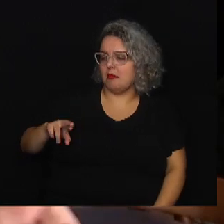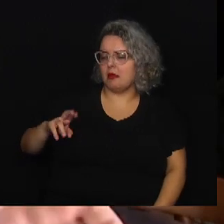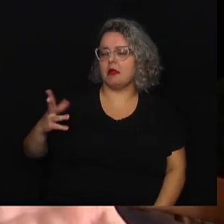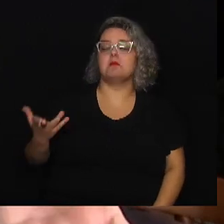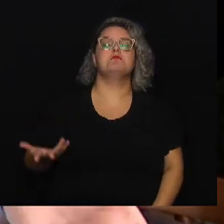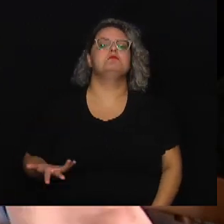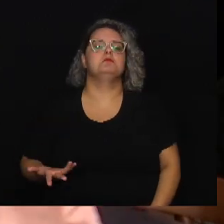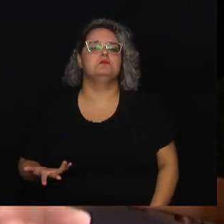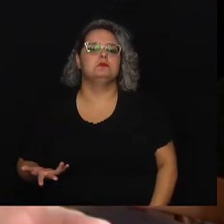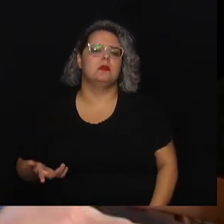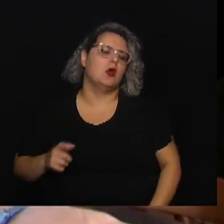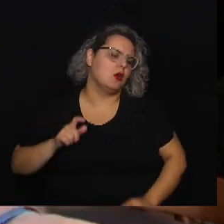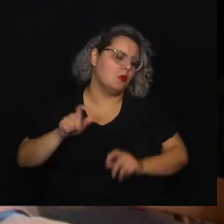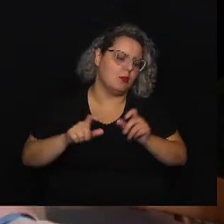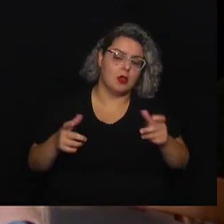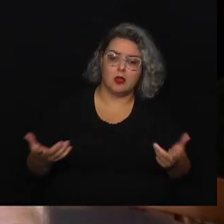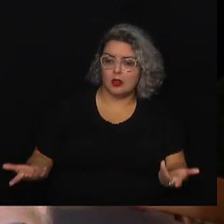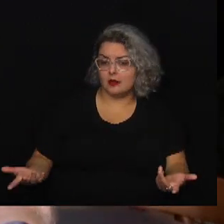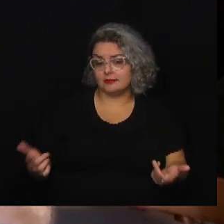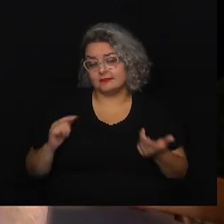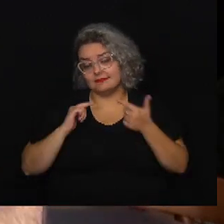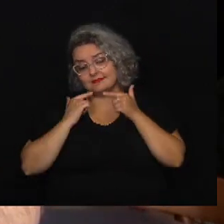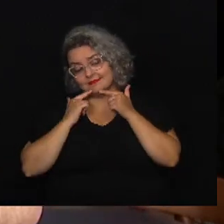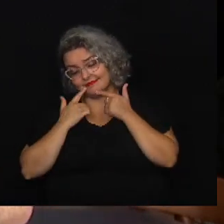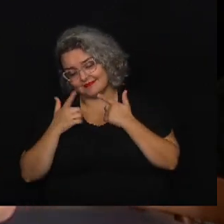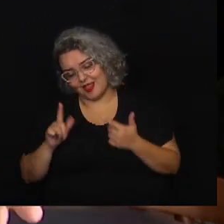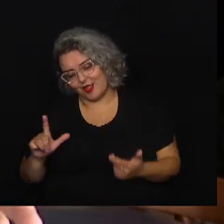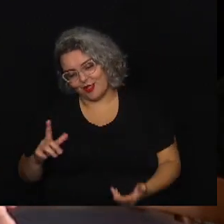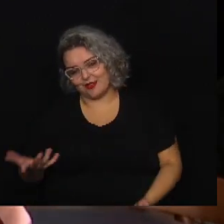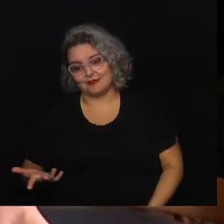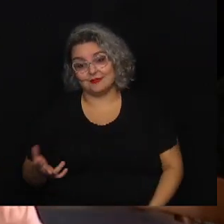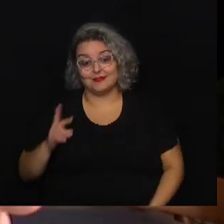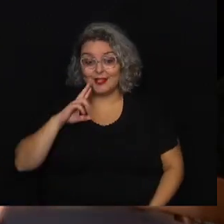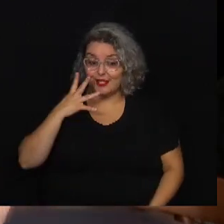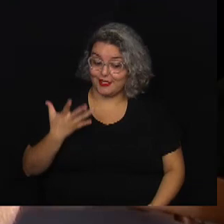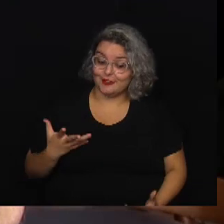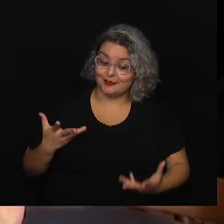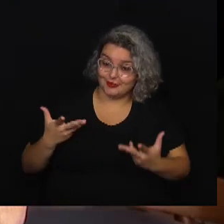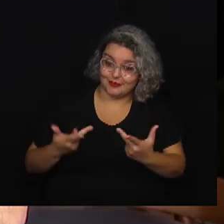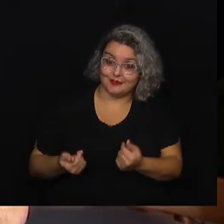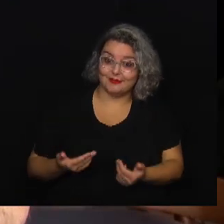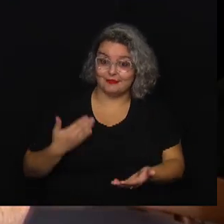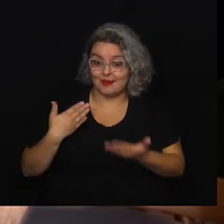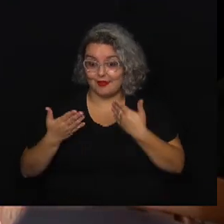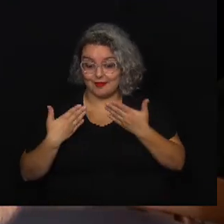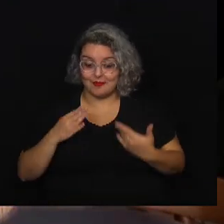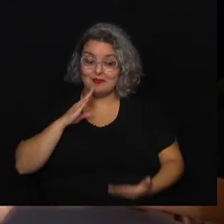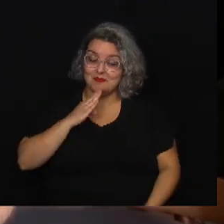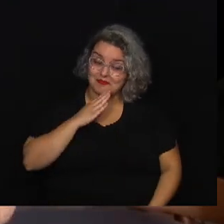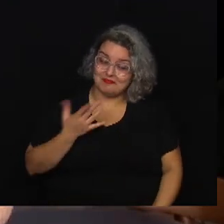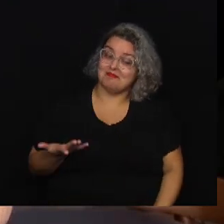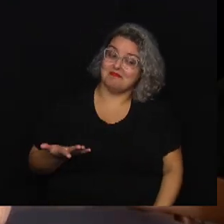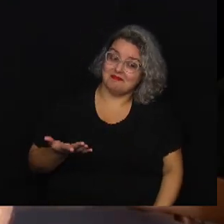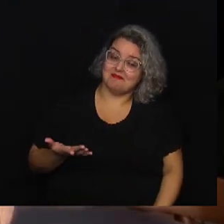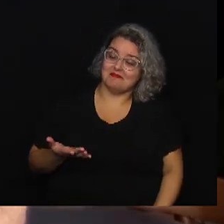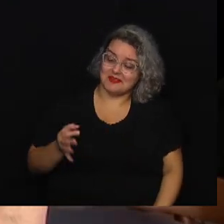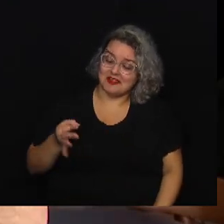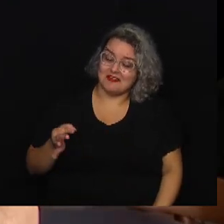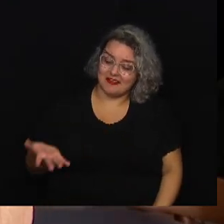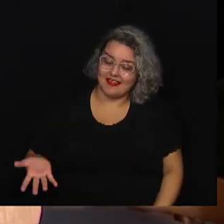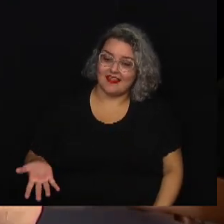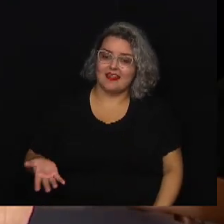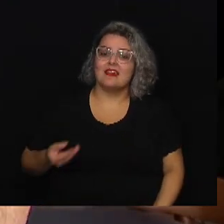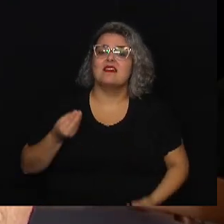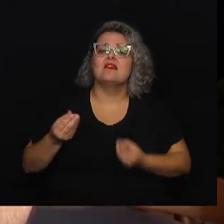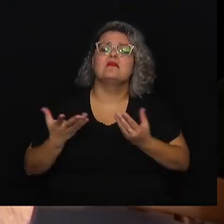E aí o pessoal, na gozação, evidentemente, né, resolvendo isso tudo num bar, provavelmente, né, falaram, não, vamos fazer, como é que vai ser?